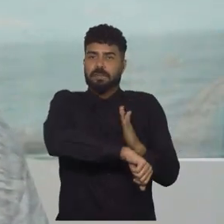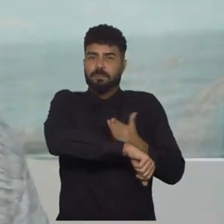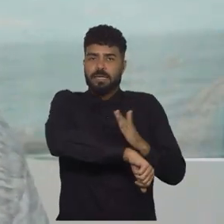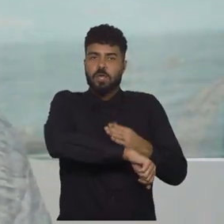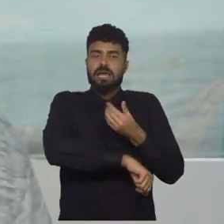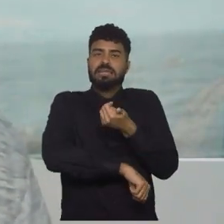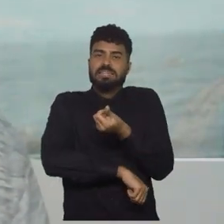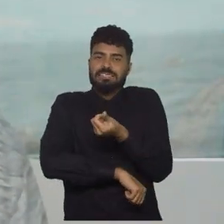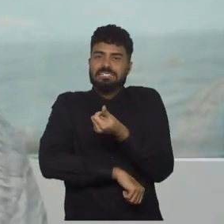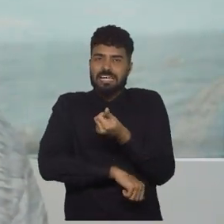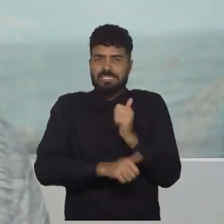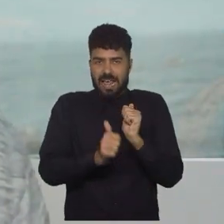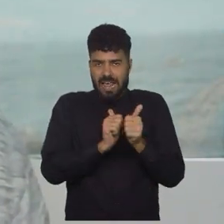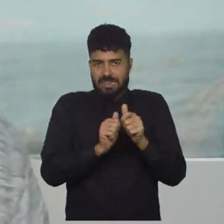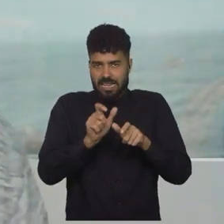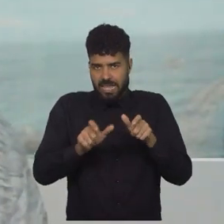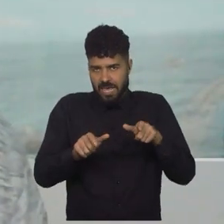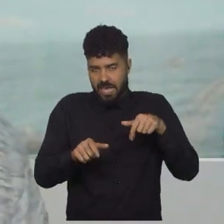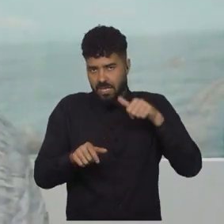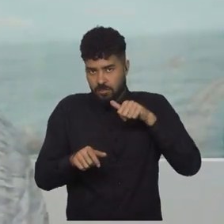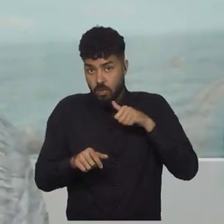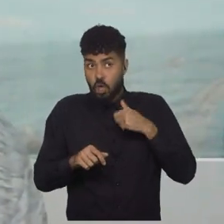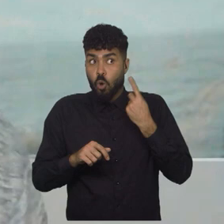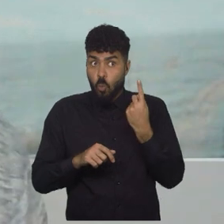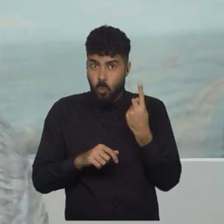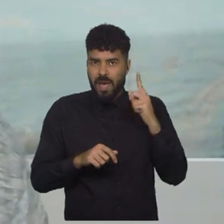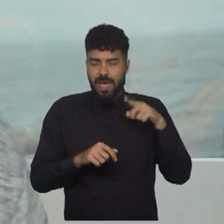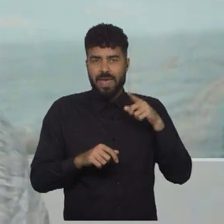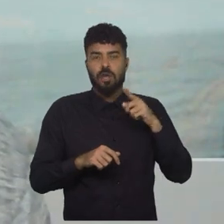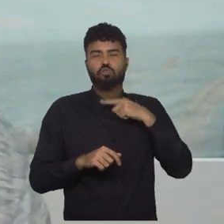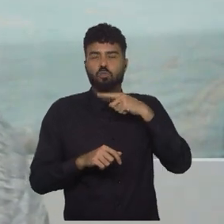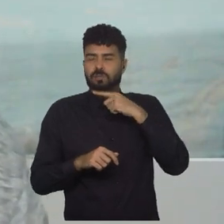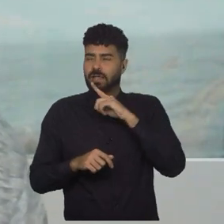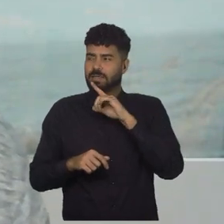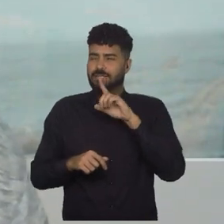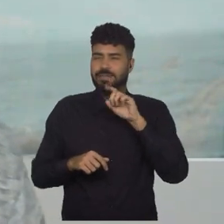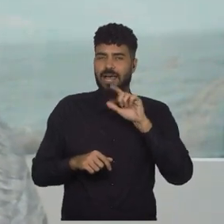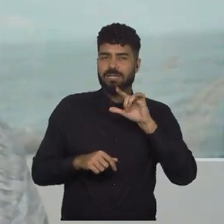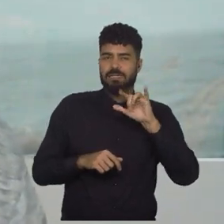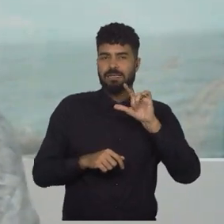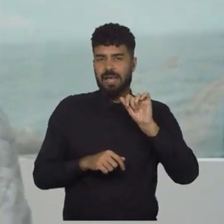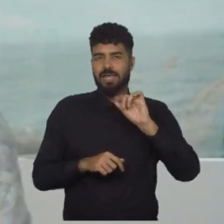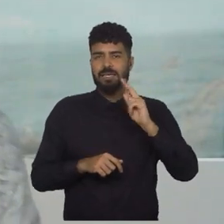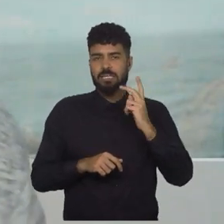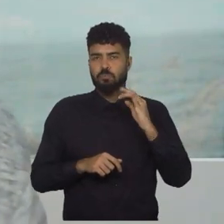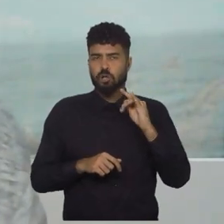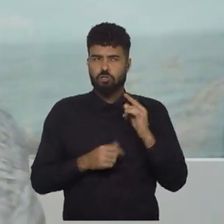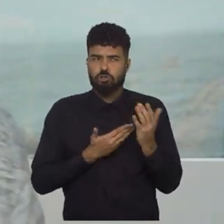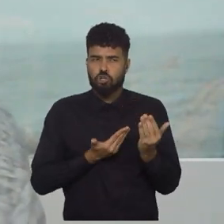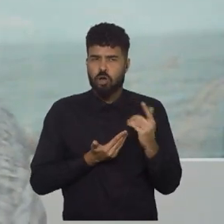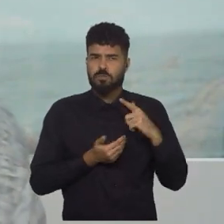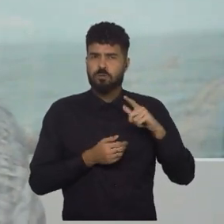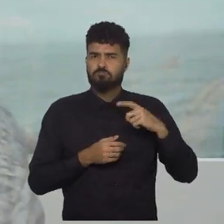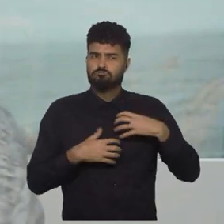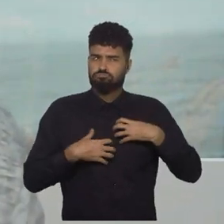16 atletas, entre elas, uma delas que era uma dúvida, inclusive, da Lili Polito, jovem atleta, boa, que já é realidade, já joga na